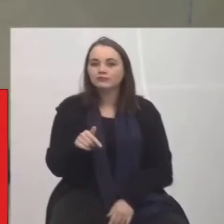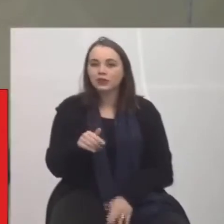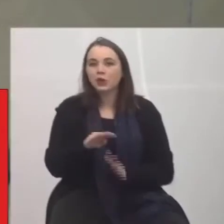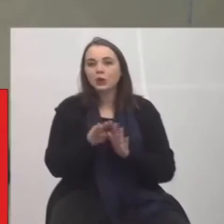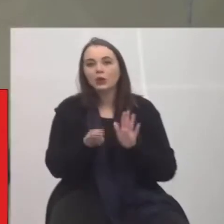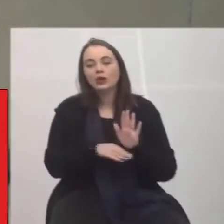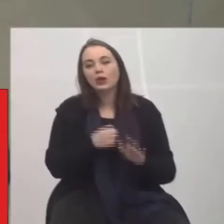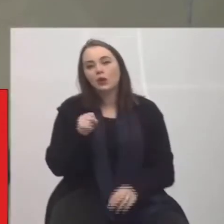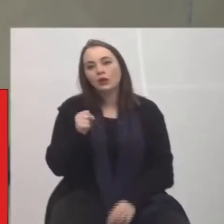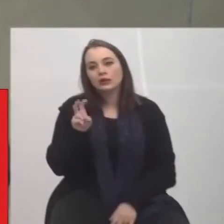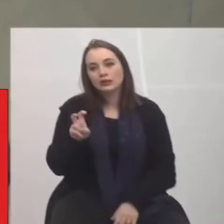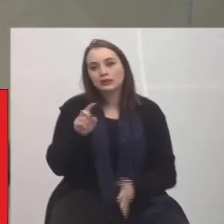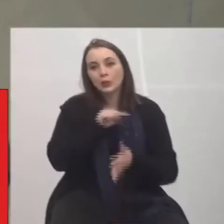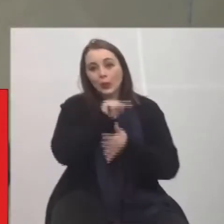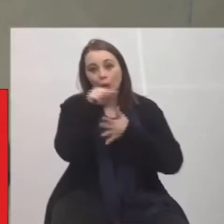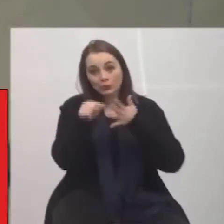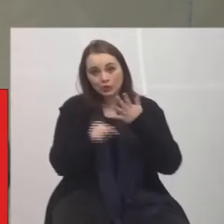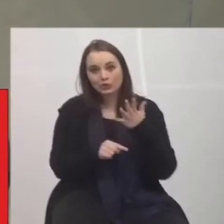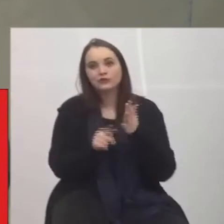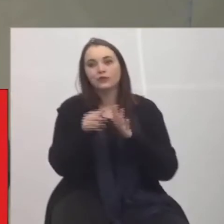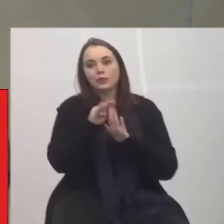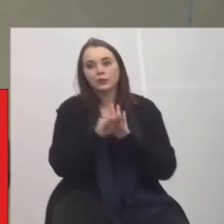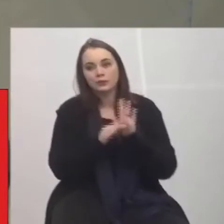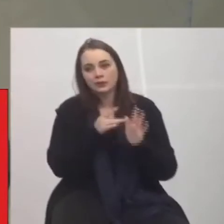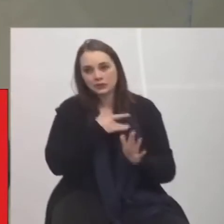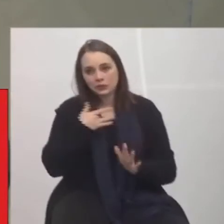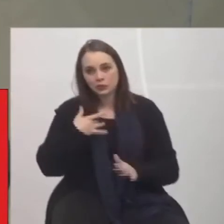de 85 metas, né?